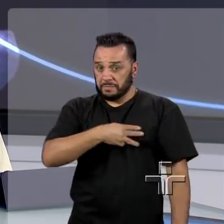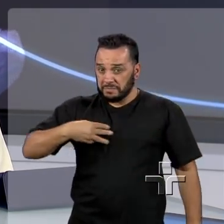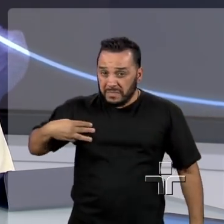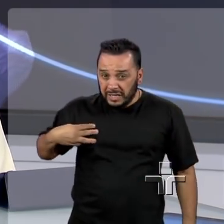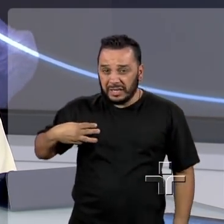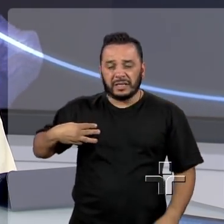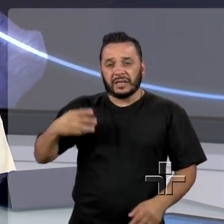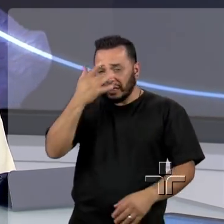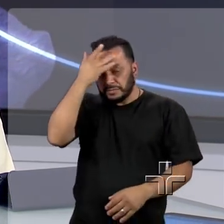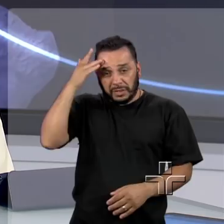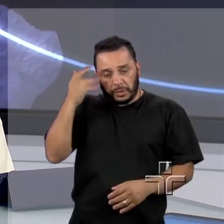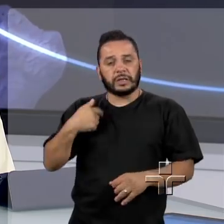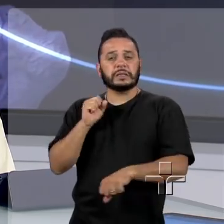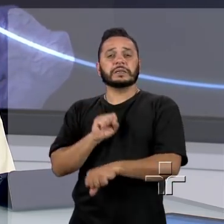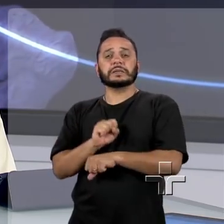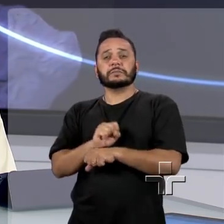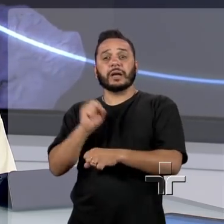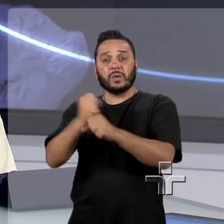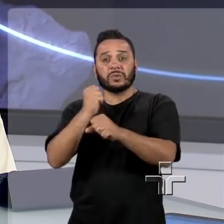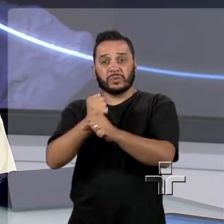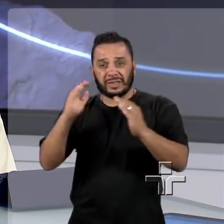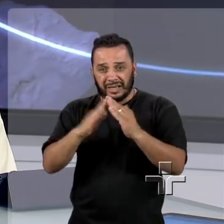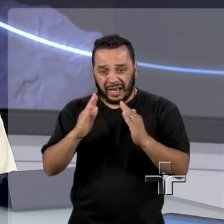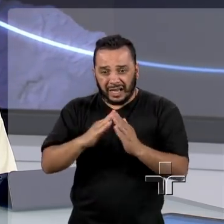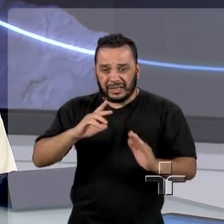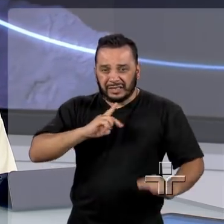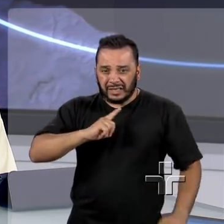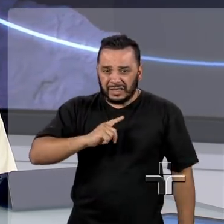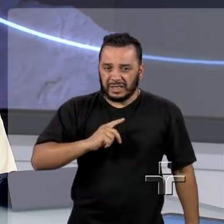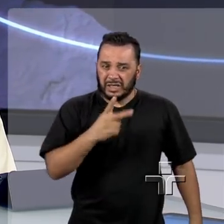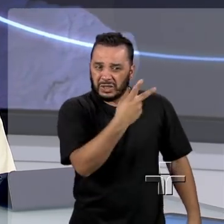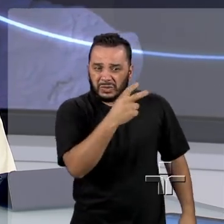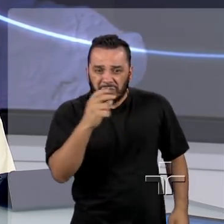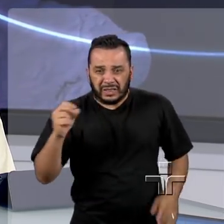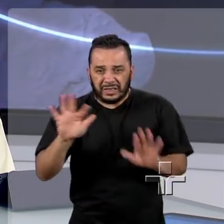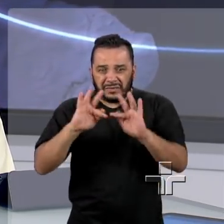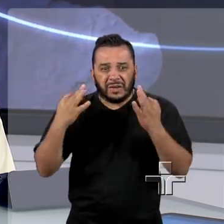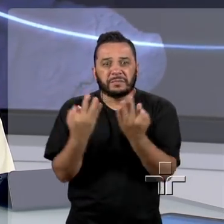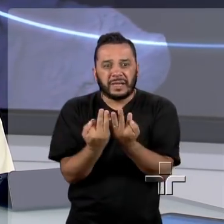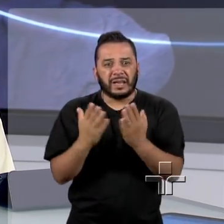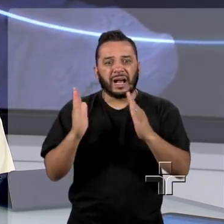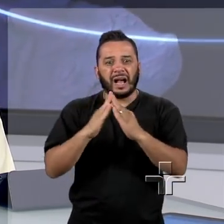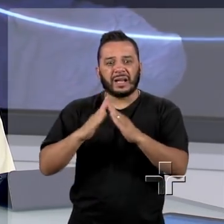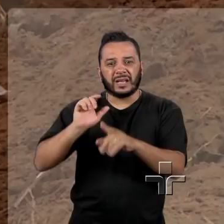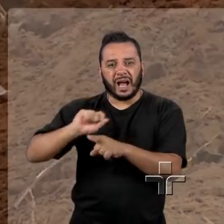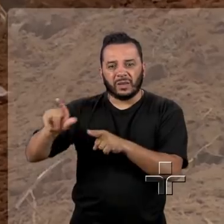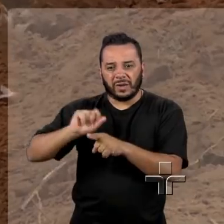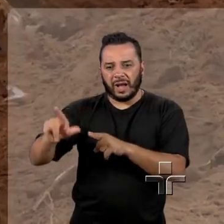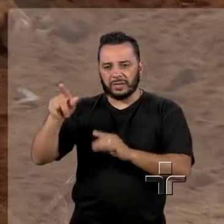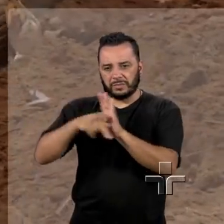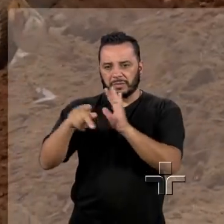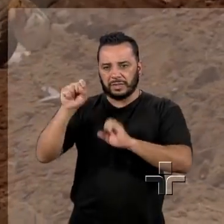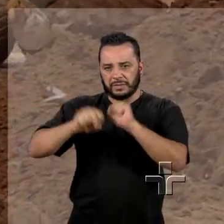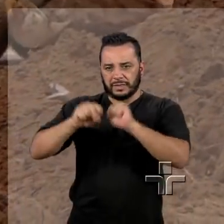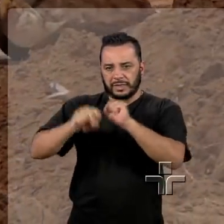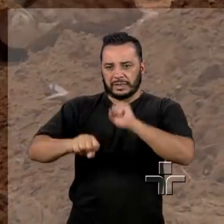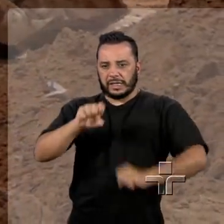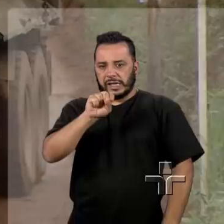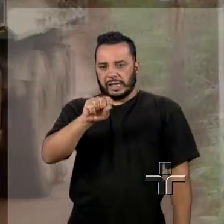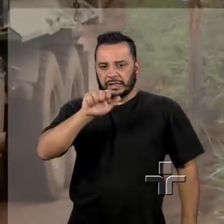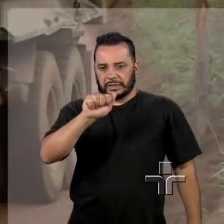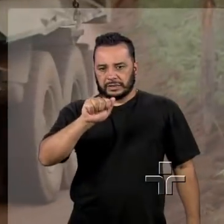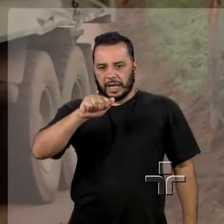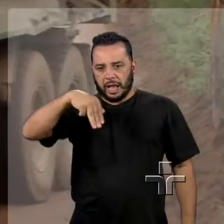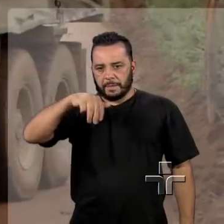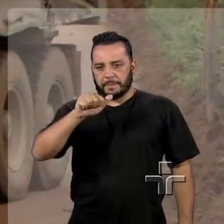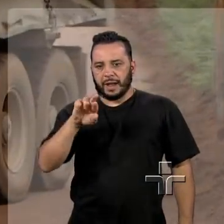Mais de 200 famílias atingidas pelo mar de lama em Mariana vivem em casas alugadas pela Samarco. O